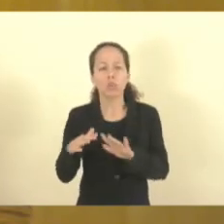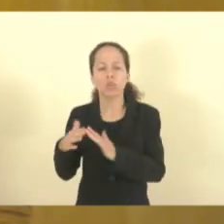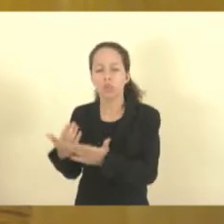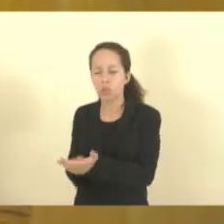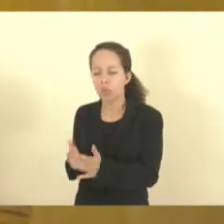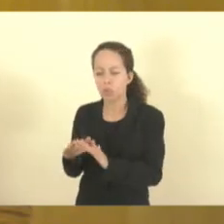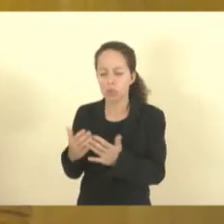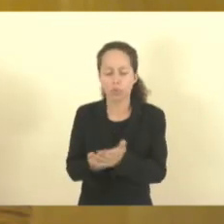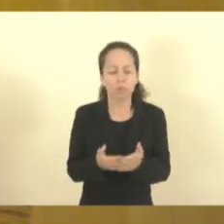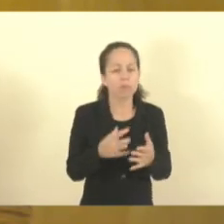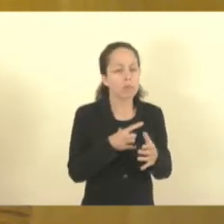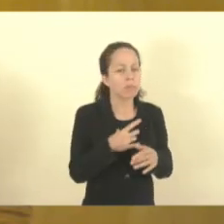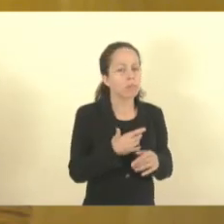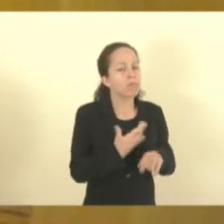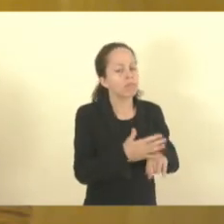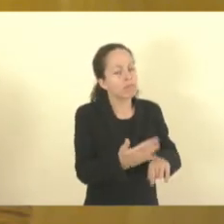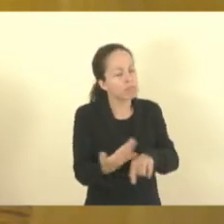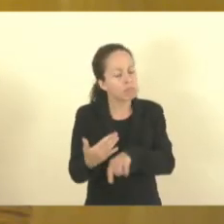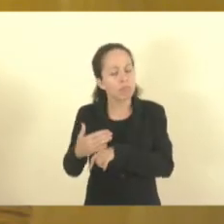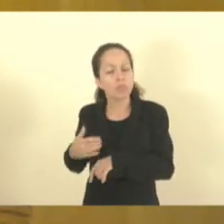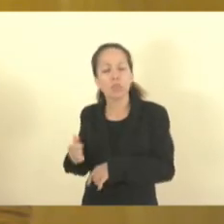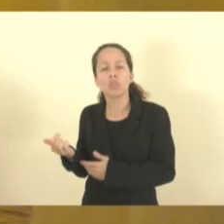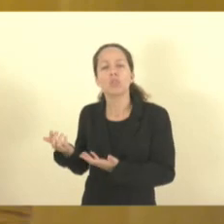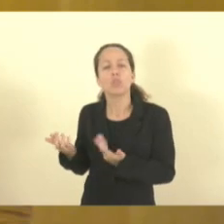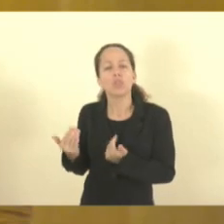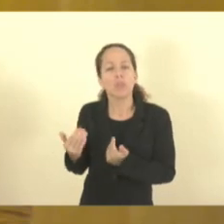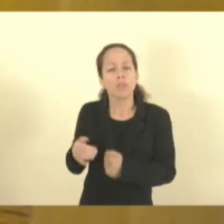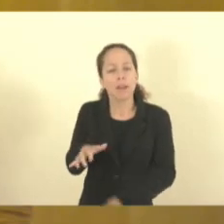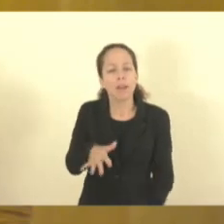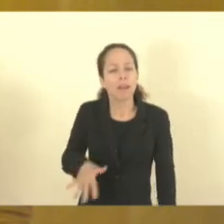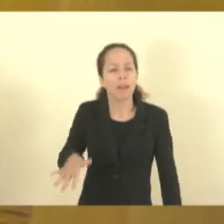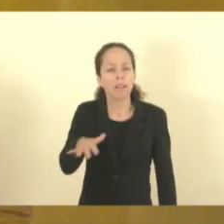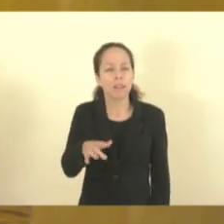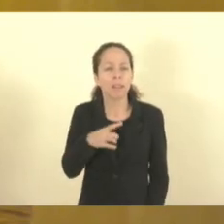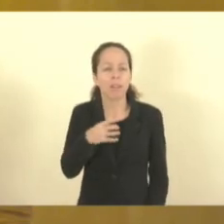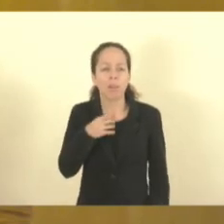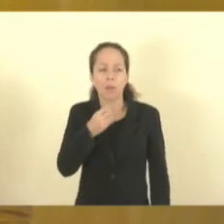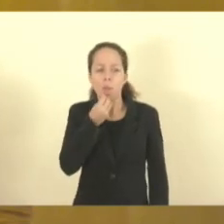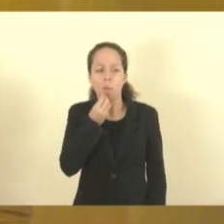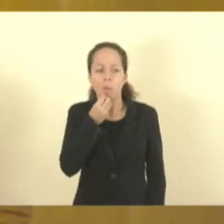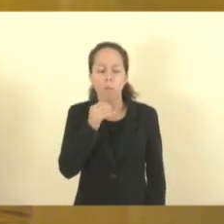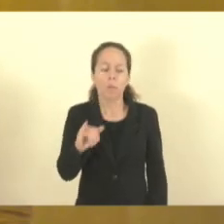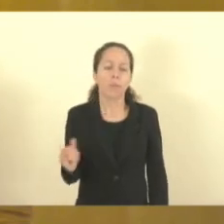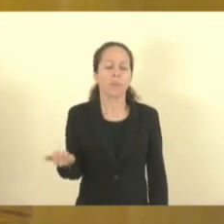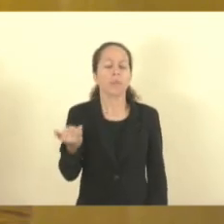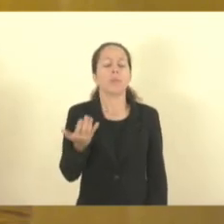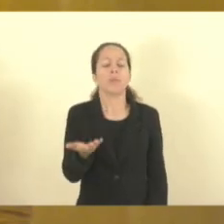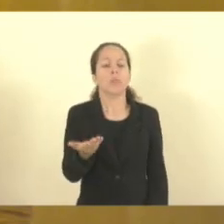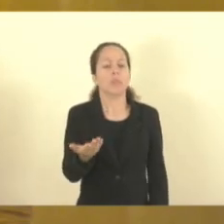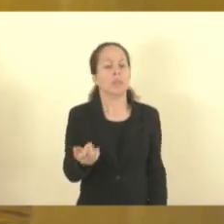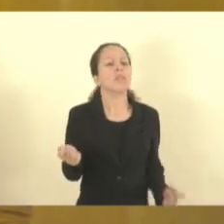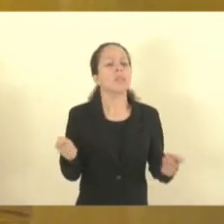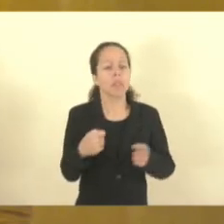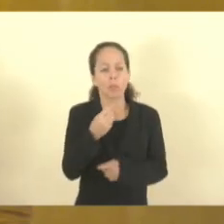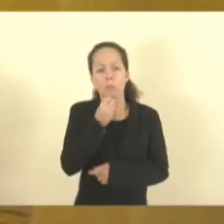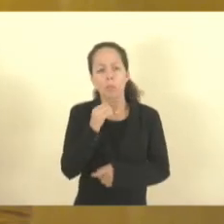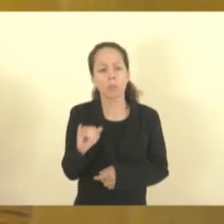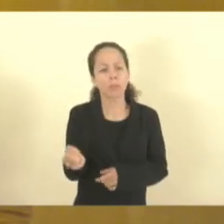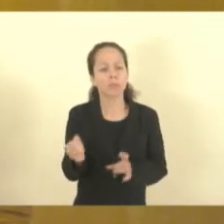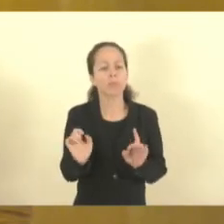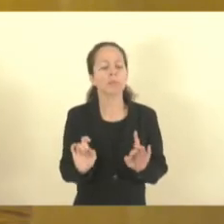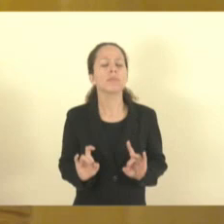vários jovens de áreas de vulnerabilidade, que ali tem uma oportunidade. Ali tem uma oportunidade de se destacar e poder